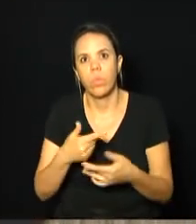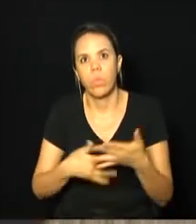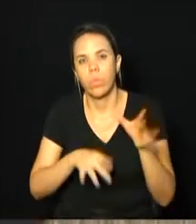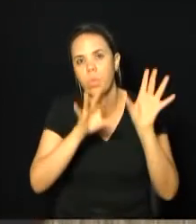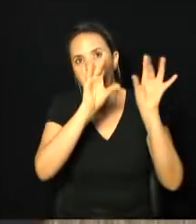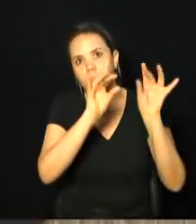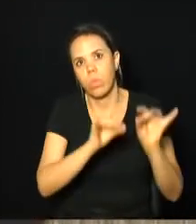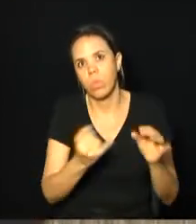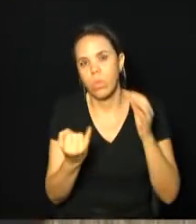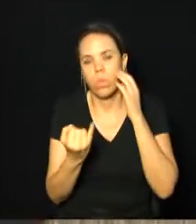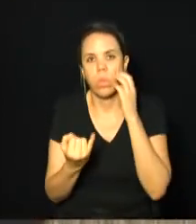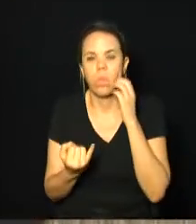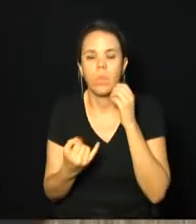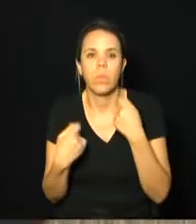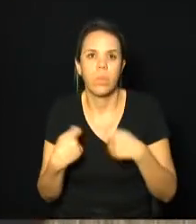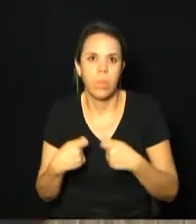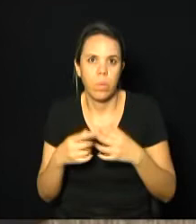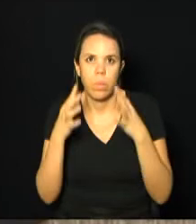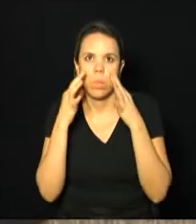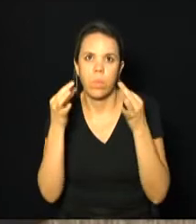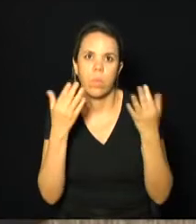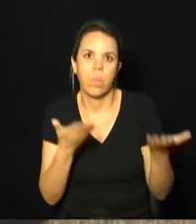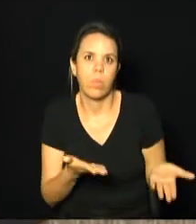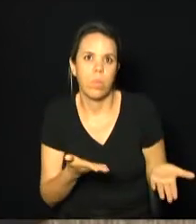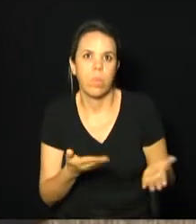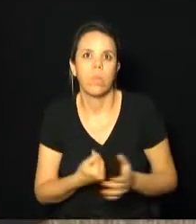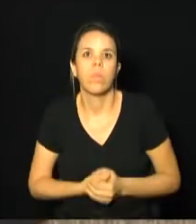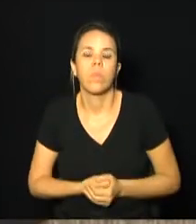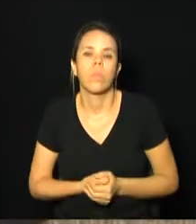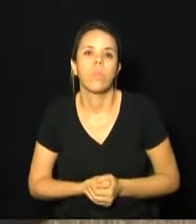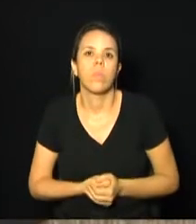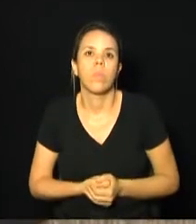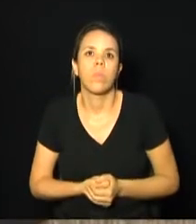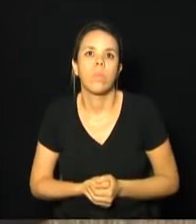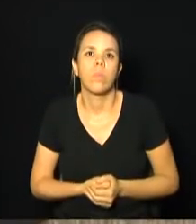detalhes importantes que a gente precisa se atentar e